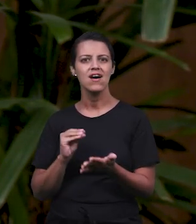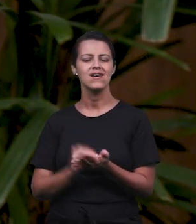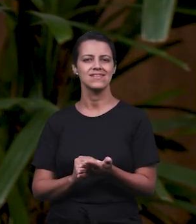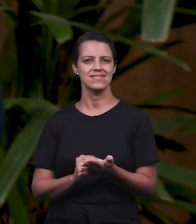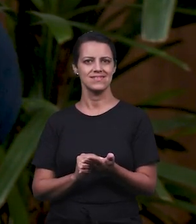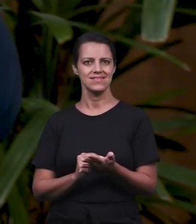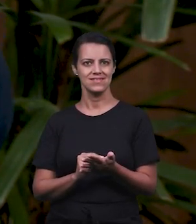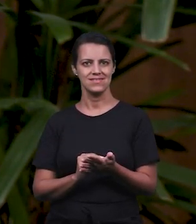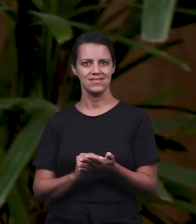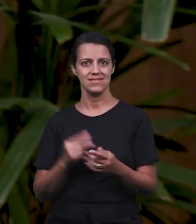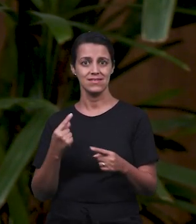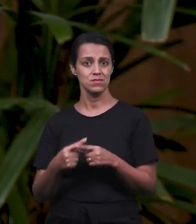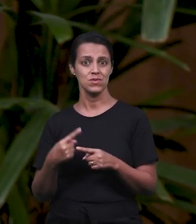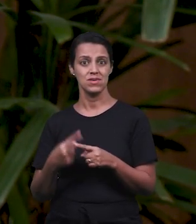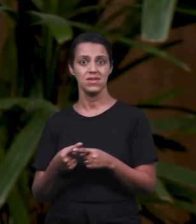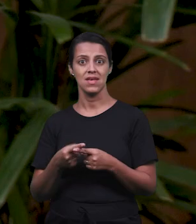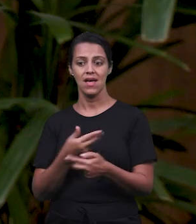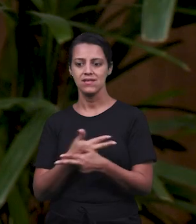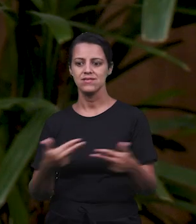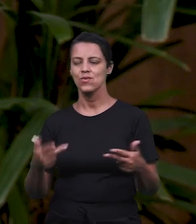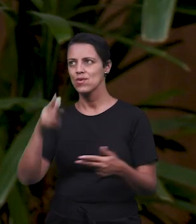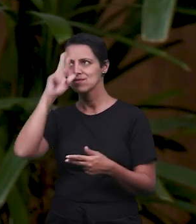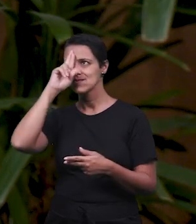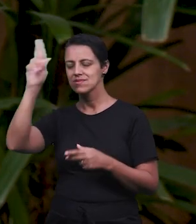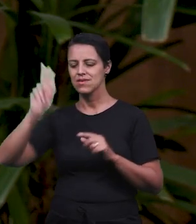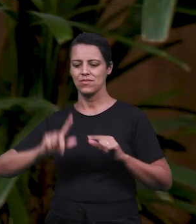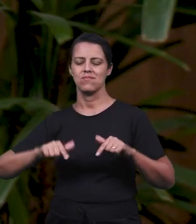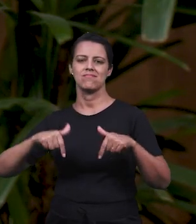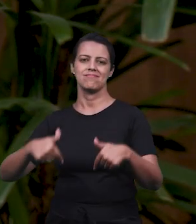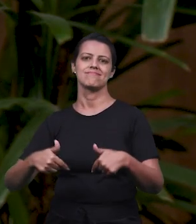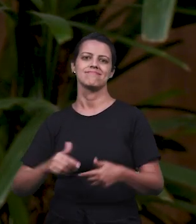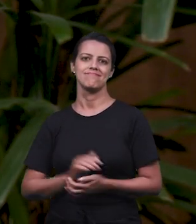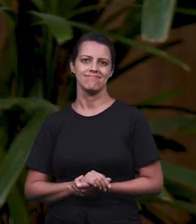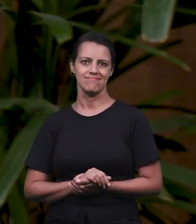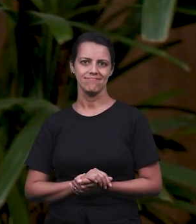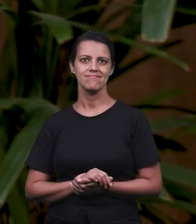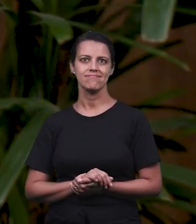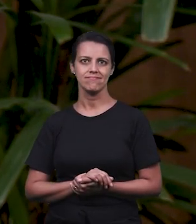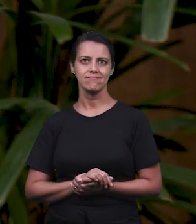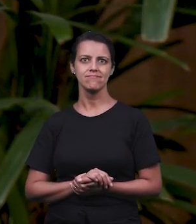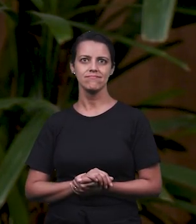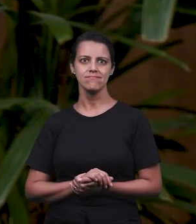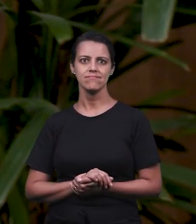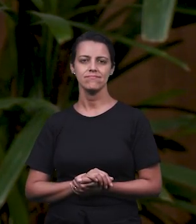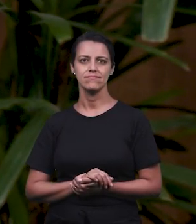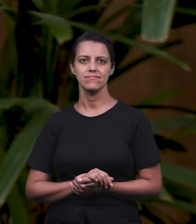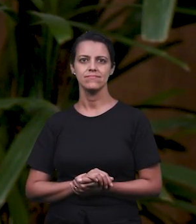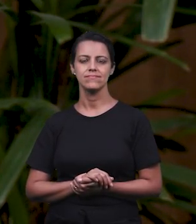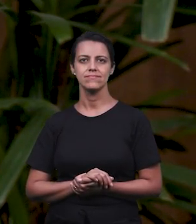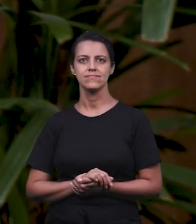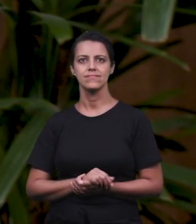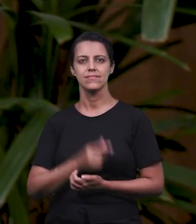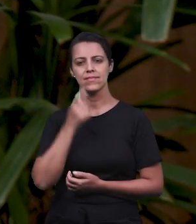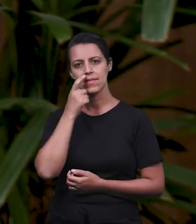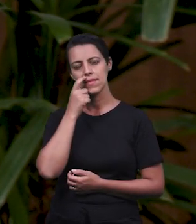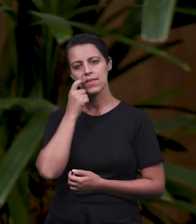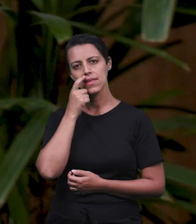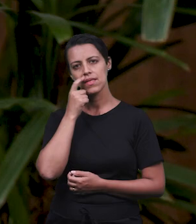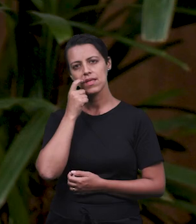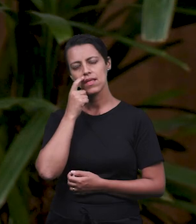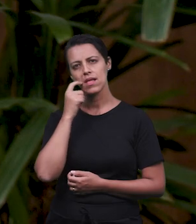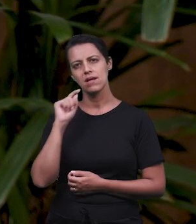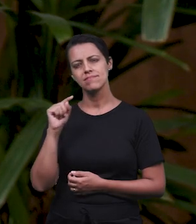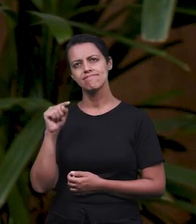em relação àquilo que o Senhor tem feito. Eu vou te trazer aqui, nós estamos indo no próximo